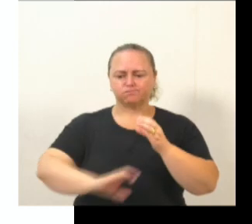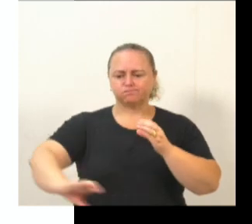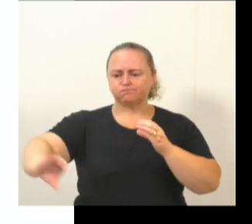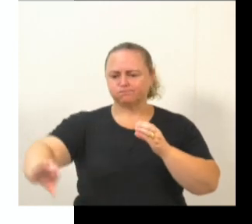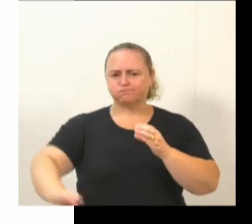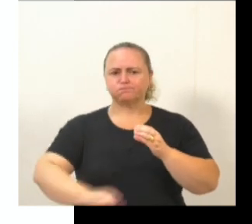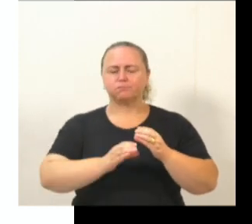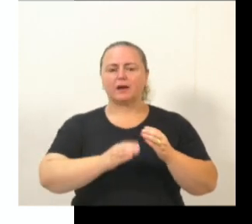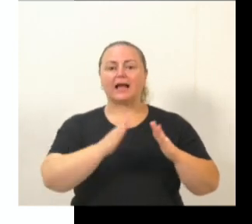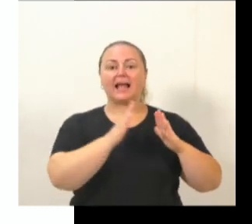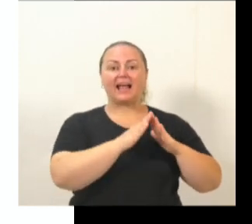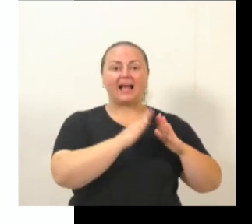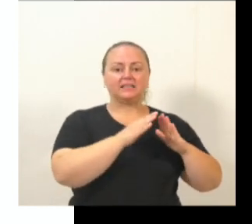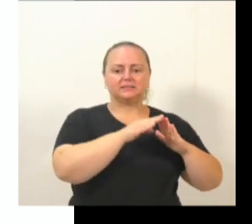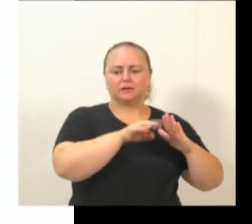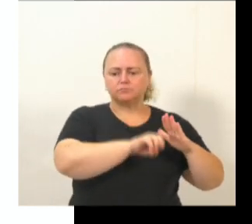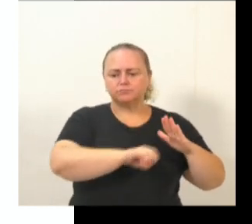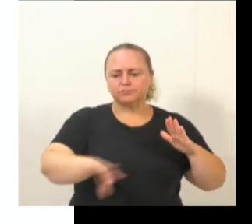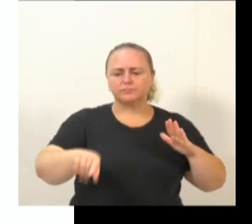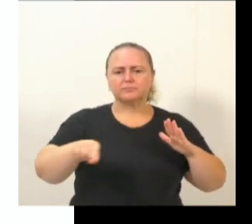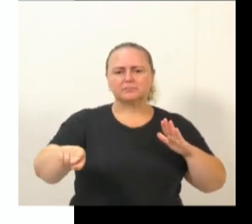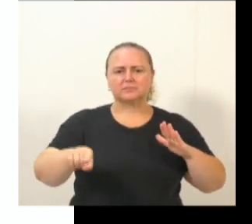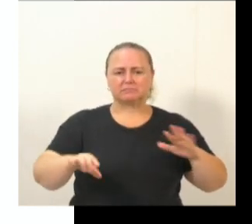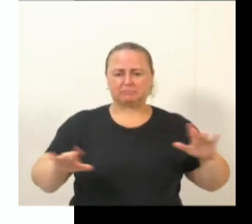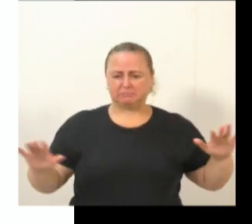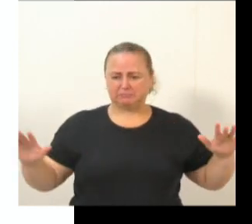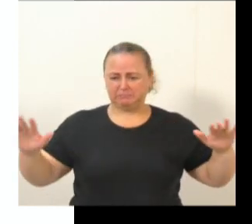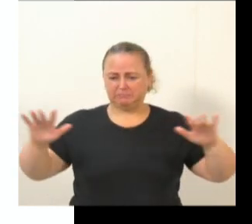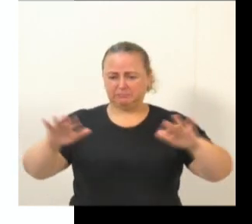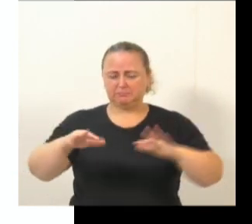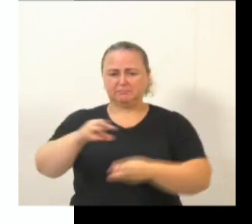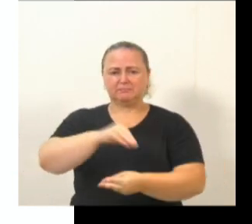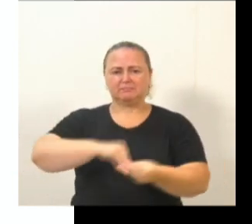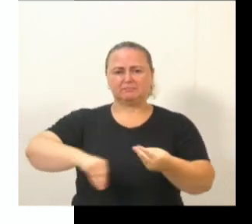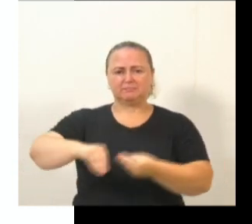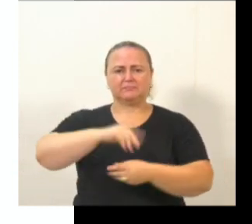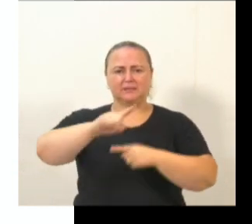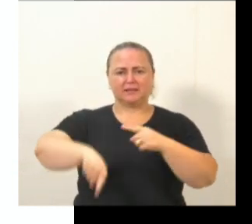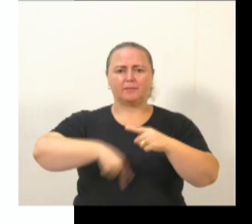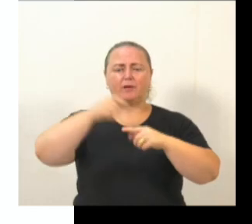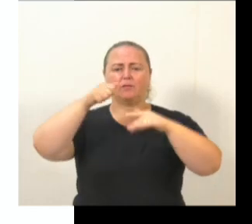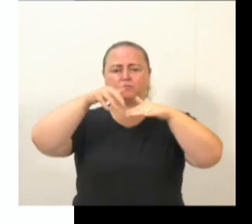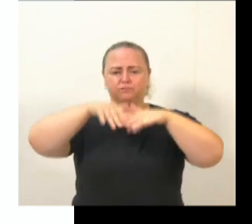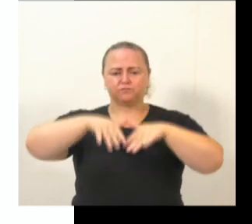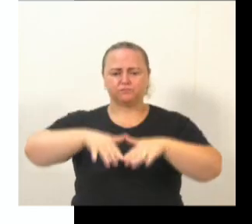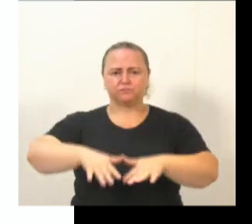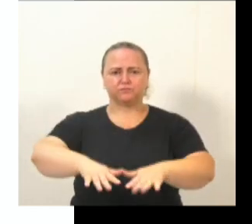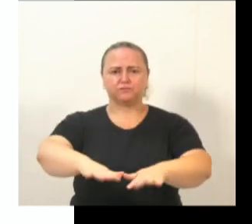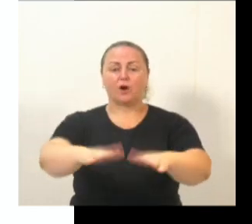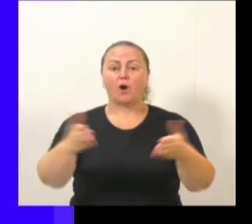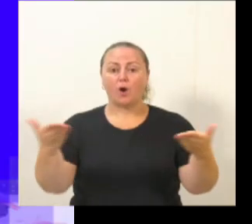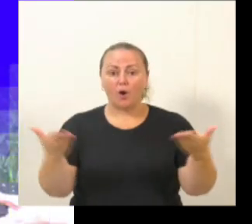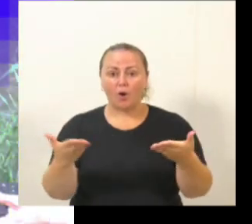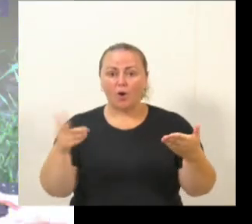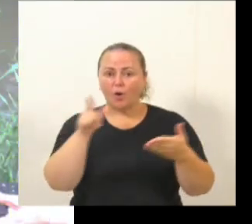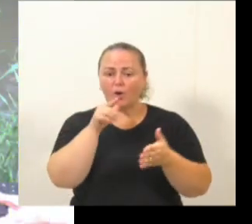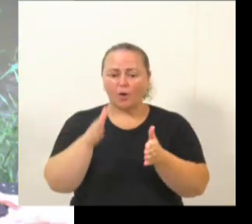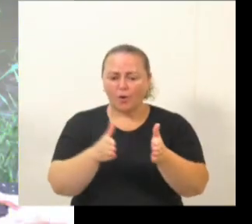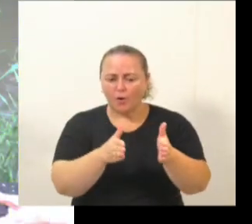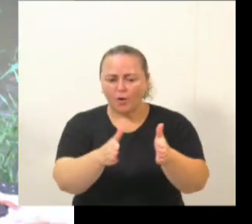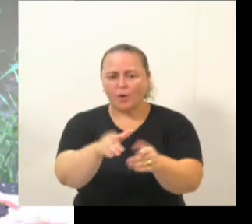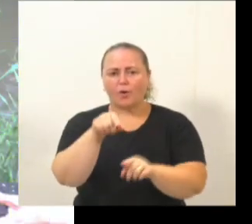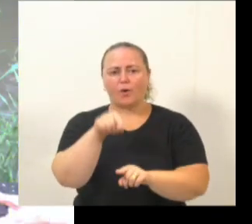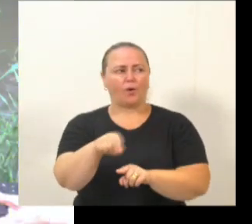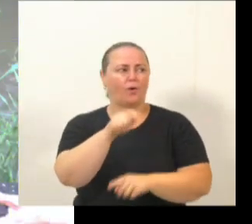casas, mas depois você juntava uma porção de fossas, ele caía numa drenagem e caía num córrego. Hoje ele não cai mais naquele ponto, e a gente